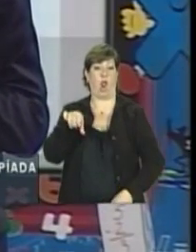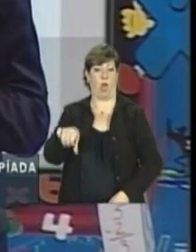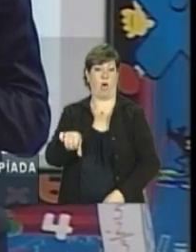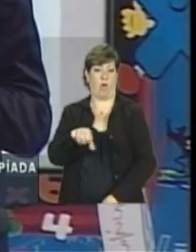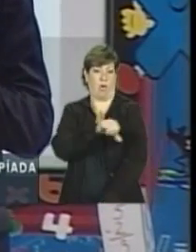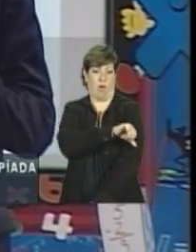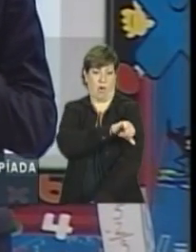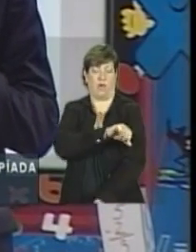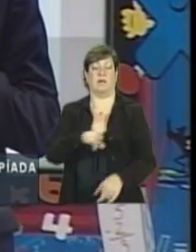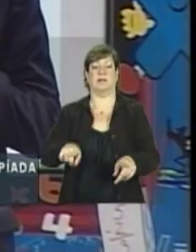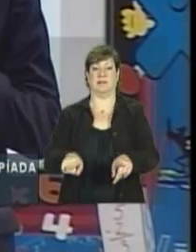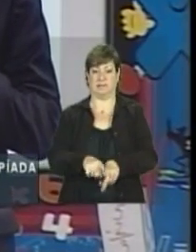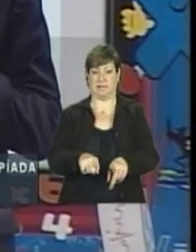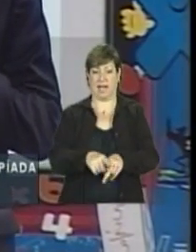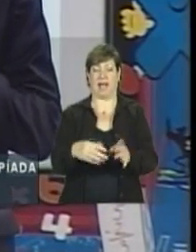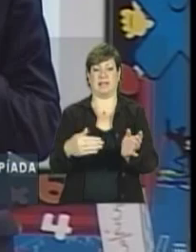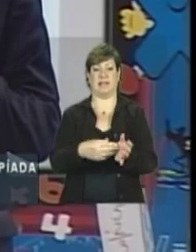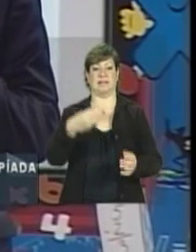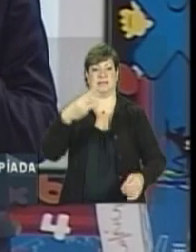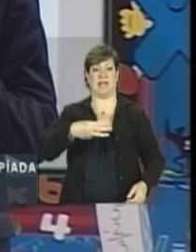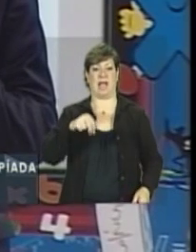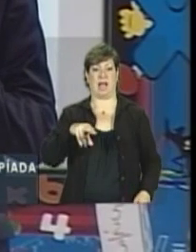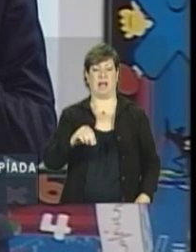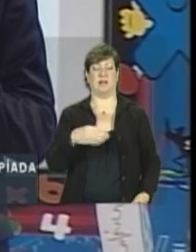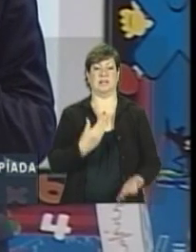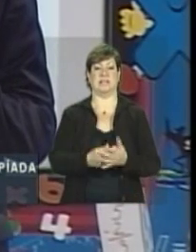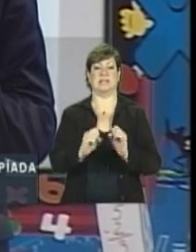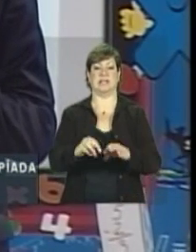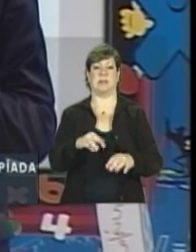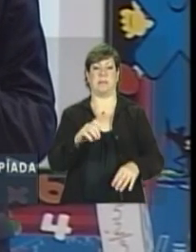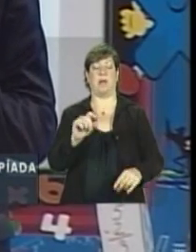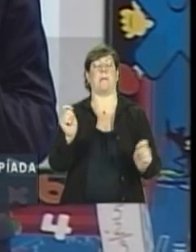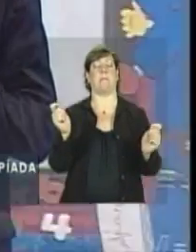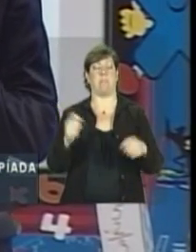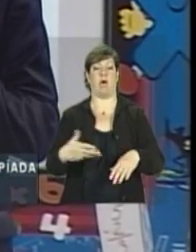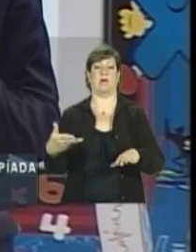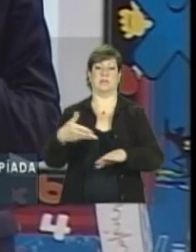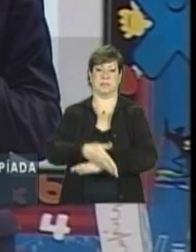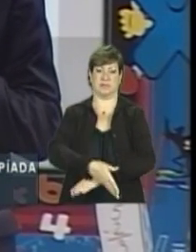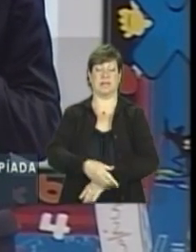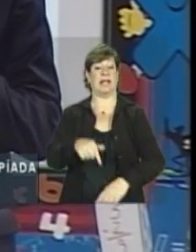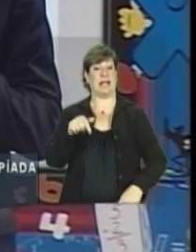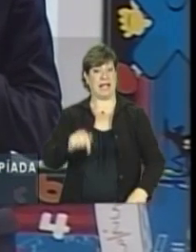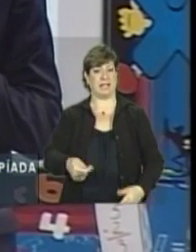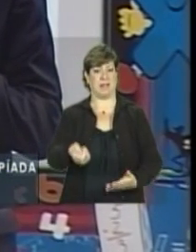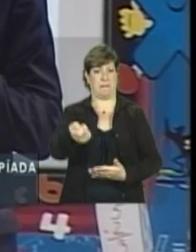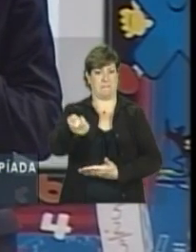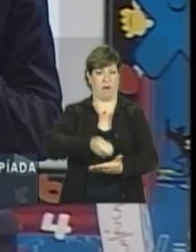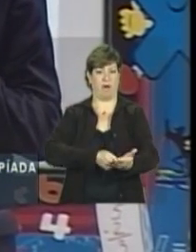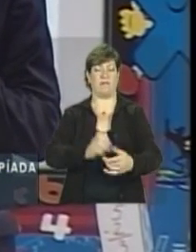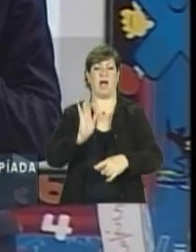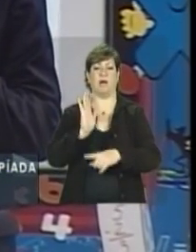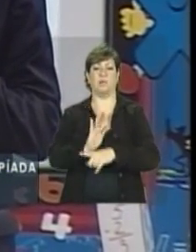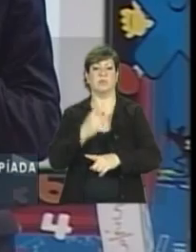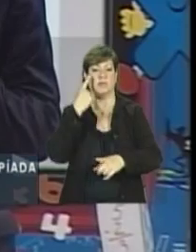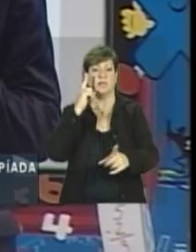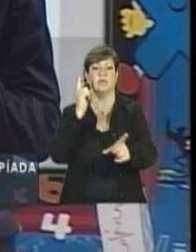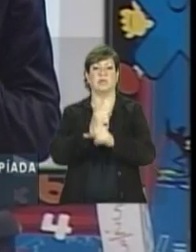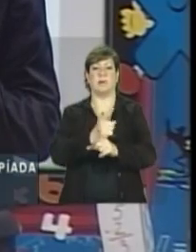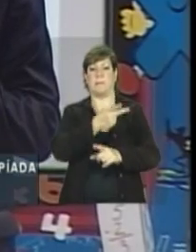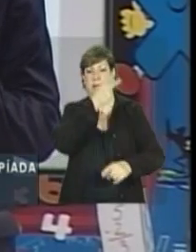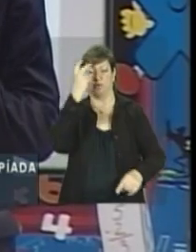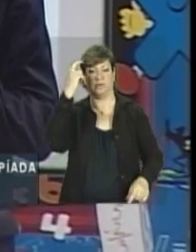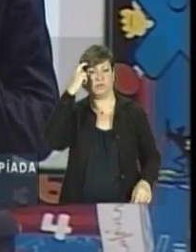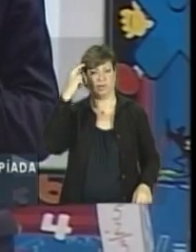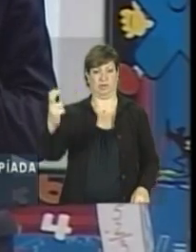participar. Essa é uma Olimpíada que descobre novos talentos e que abre oportunidades importantes na